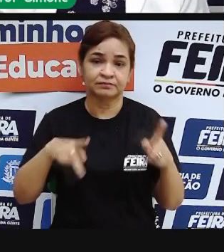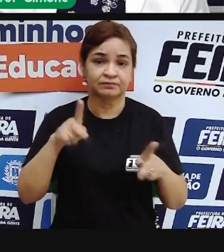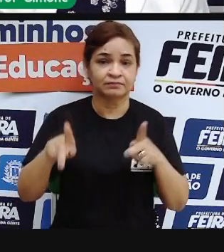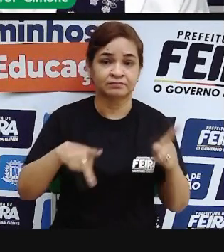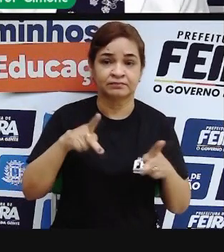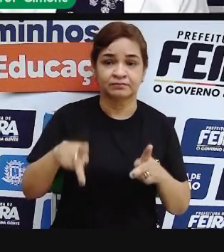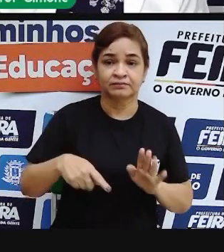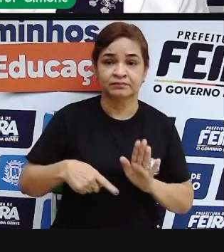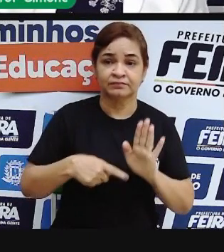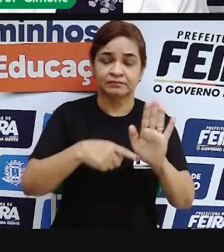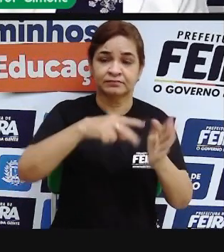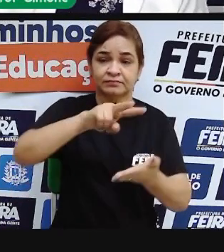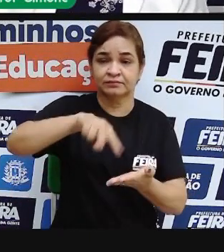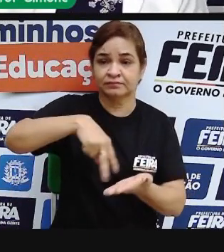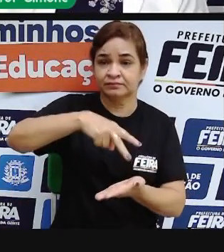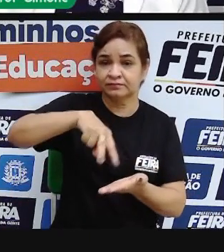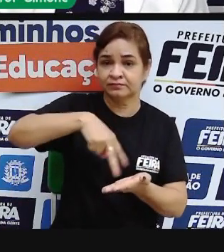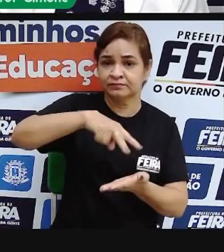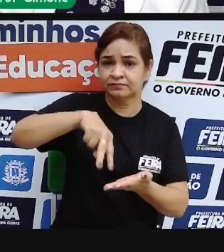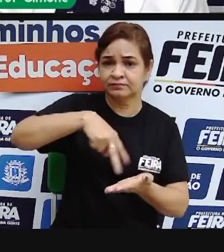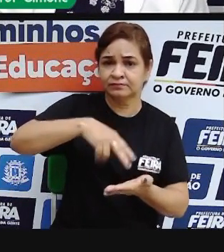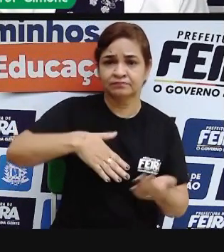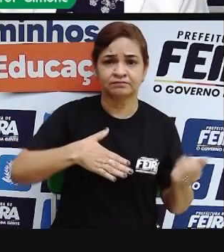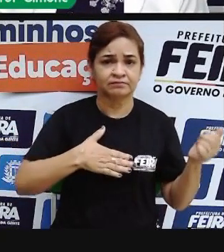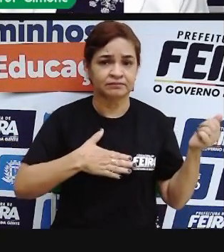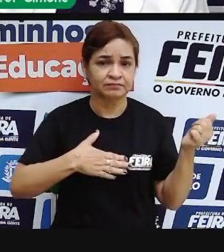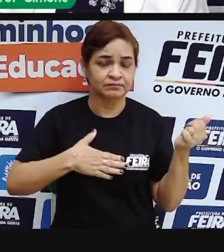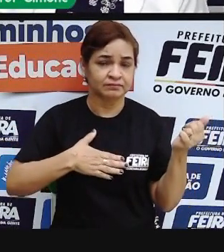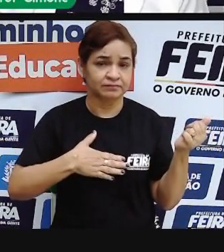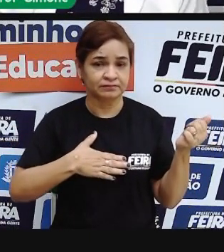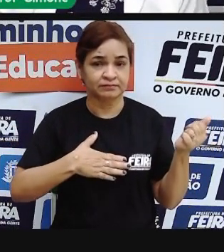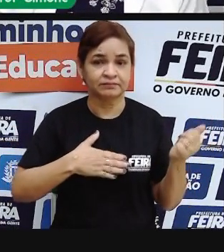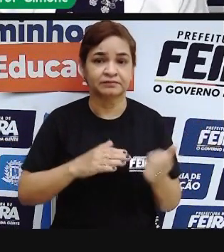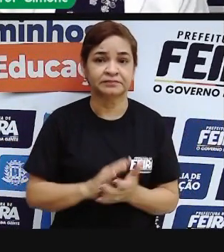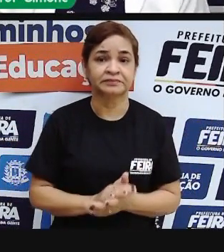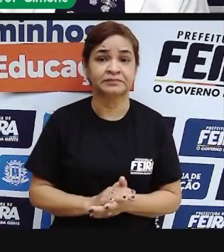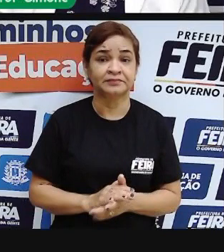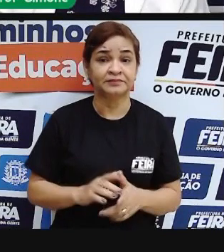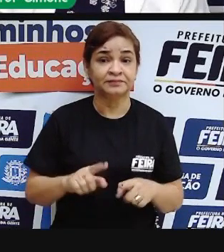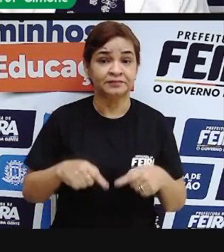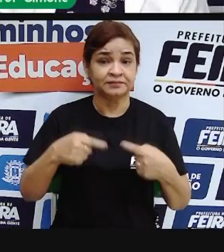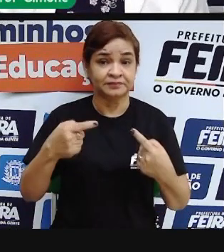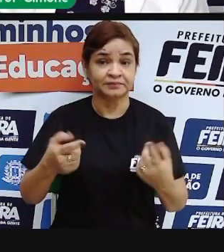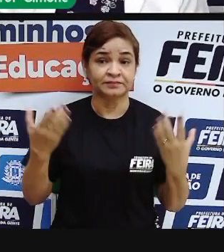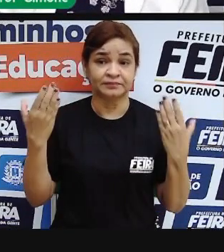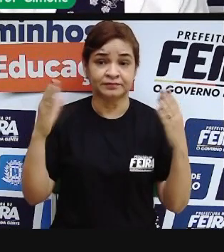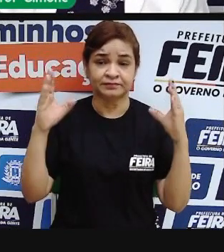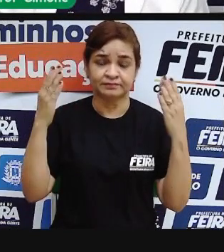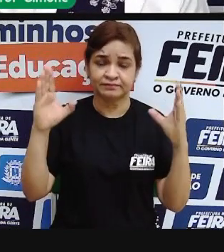populares, apresentações de quadrilha e dançando muito forró. Apesar de ser uma festa muito